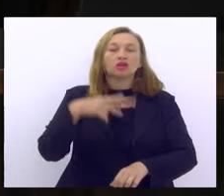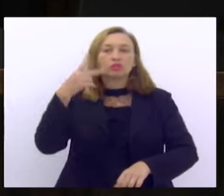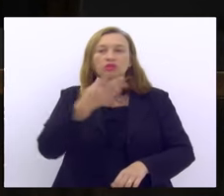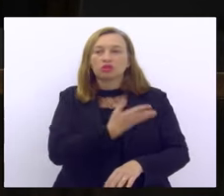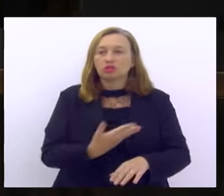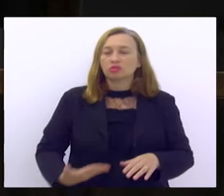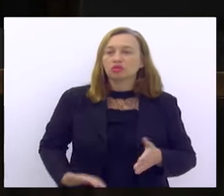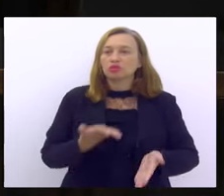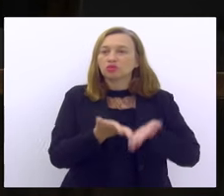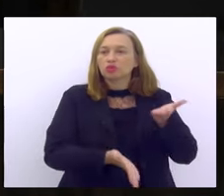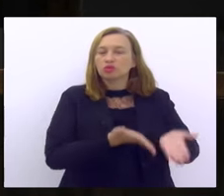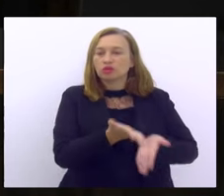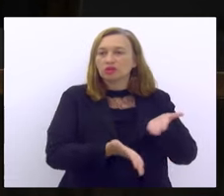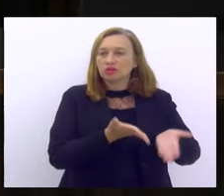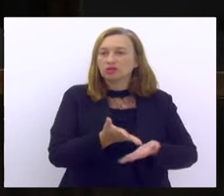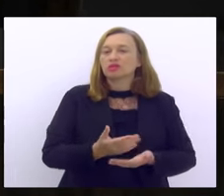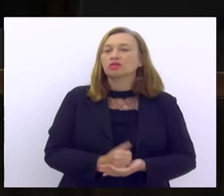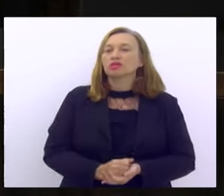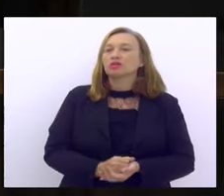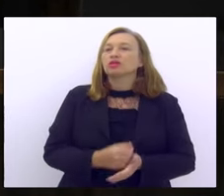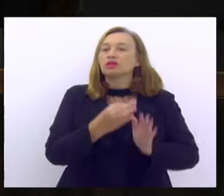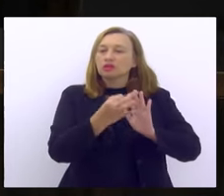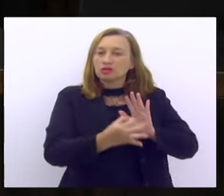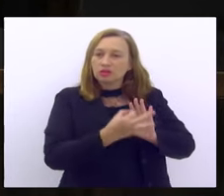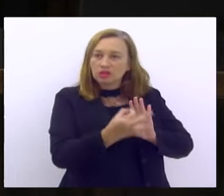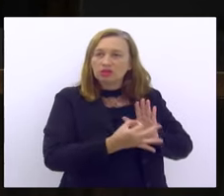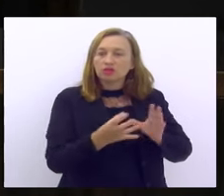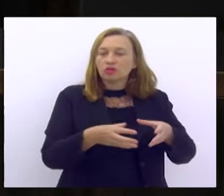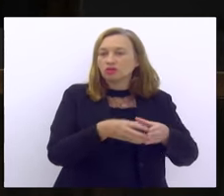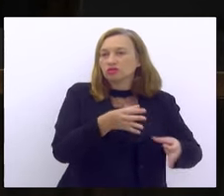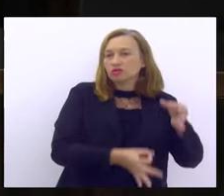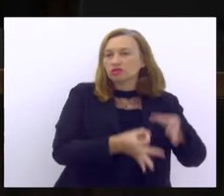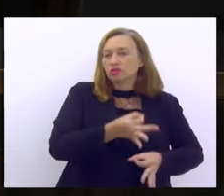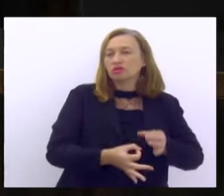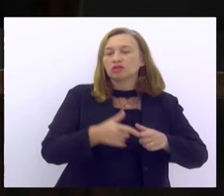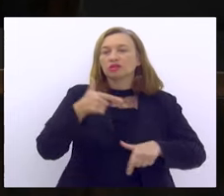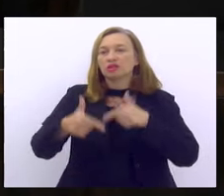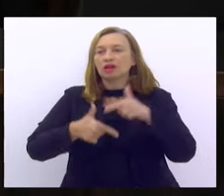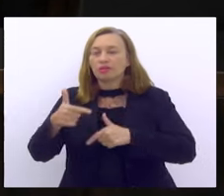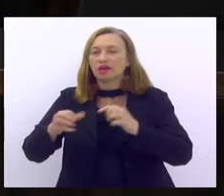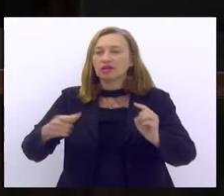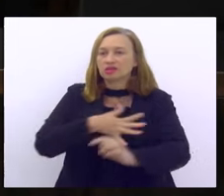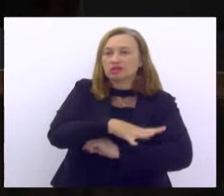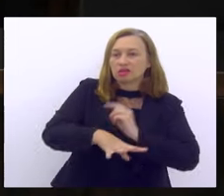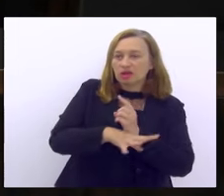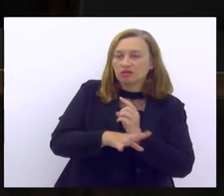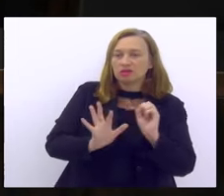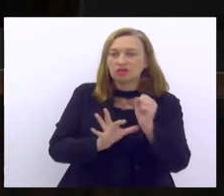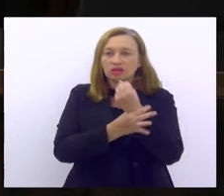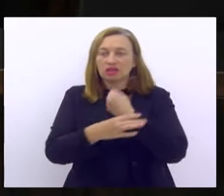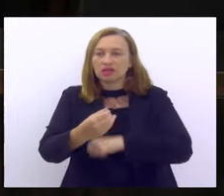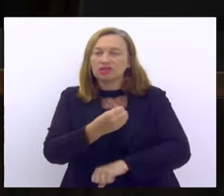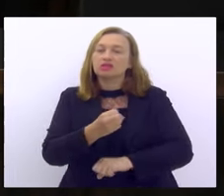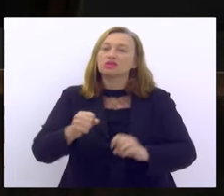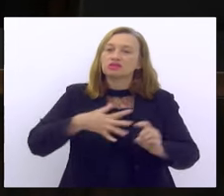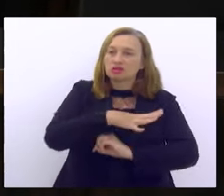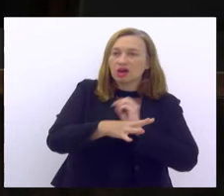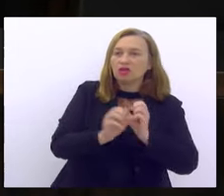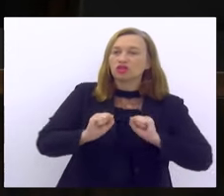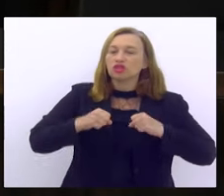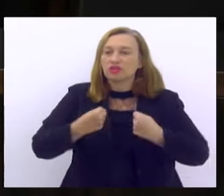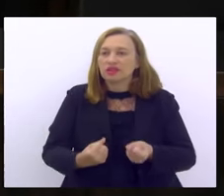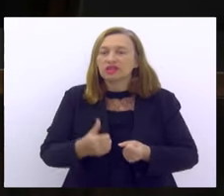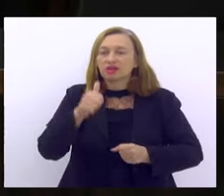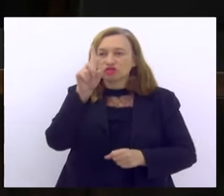do Cuidado, pendente de parecer das comissões de Constituição e Justiça, de Trabalho, Legislação Social e Seguridade Social, Defesa dos Direitos da Mulher, Combate